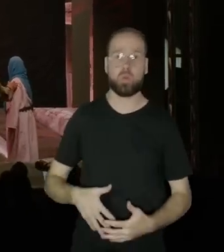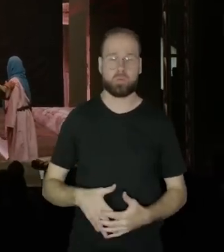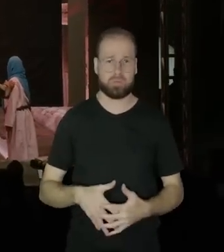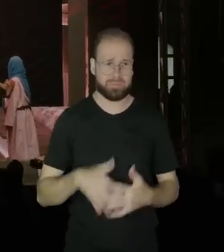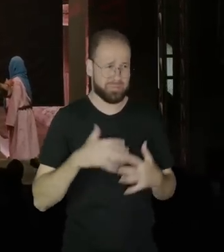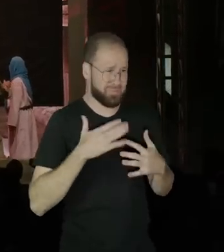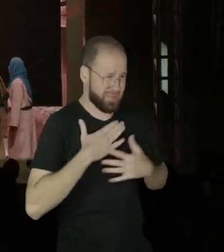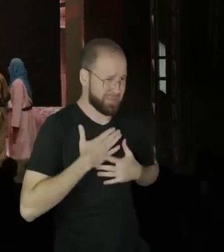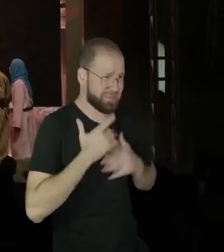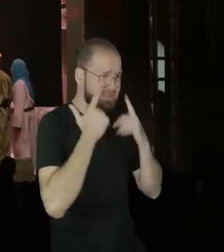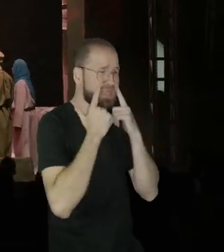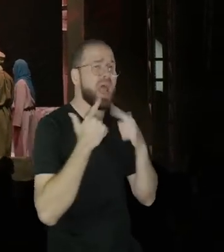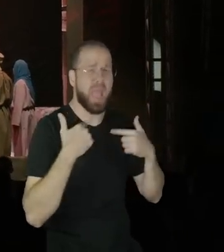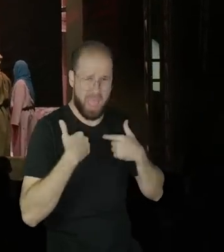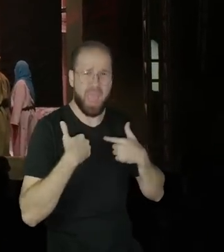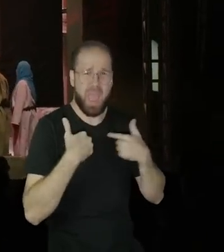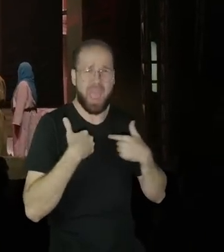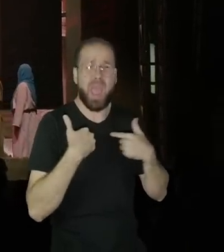Foi eu, Senhor.